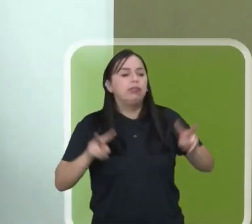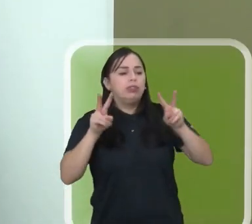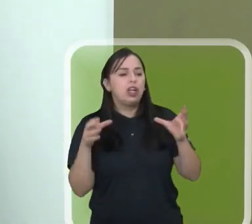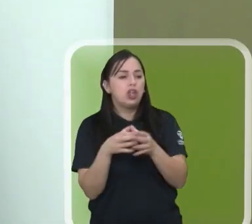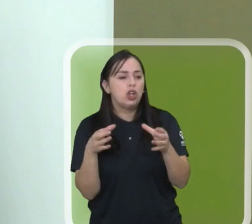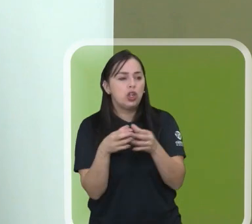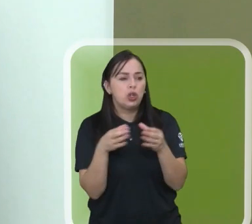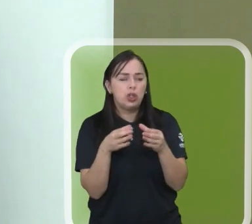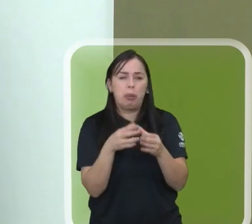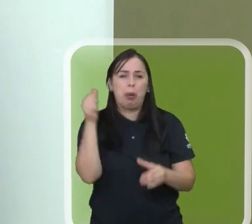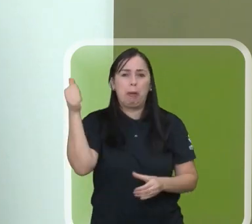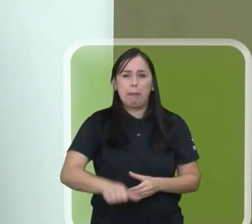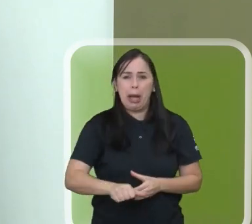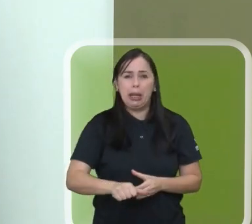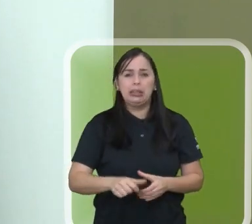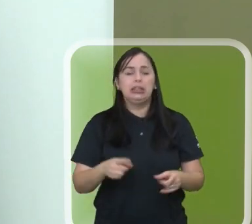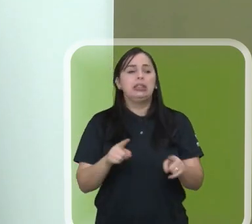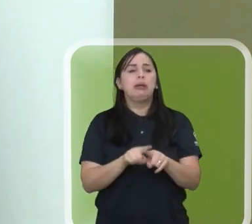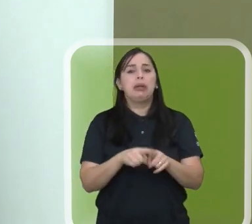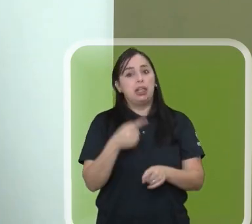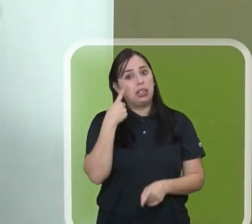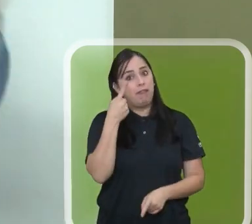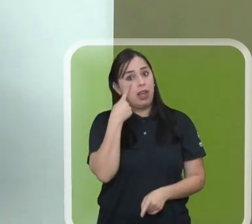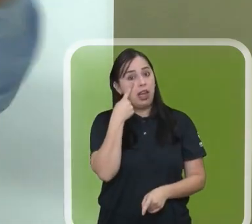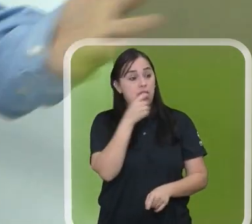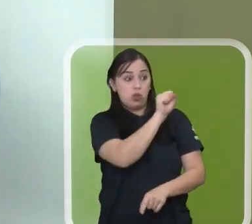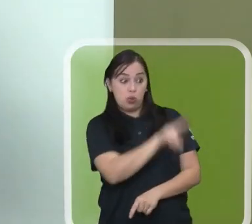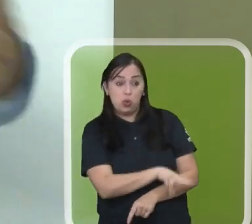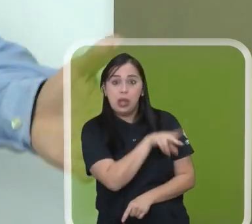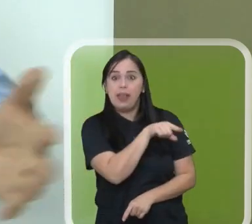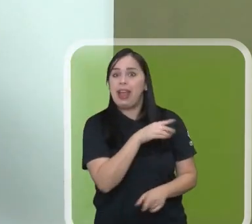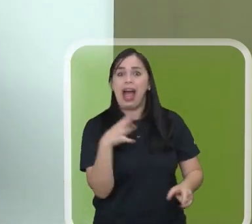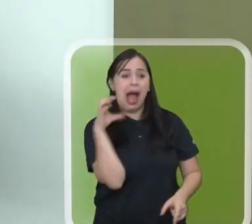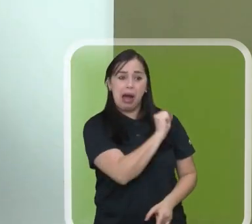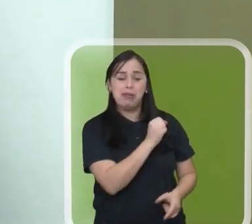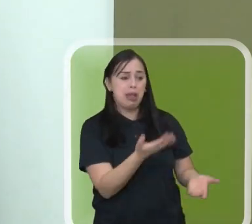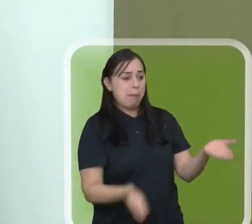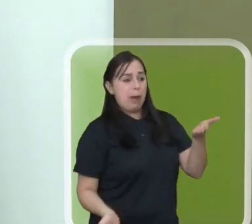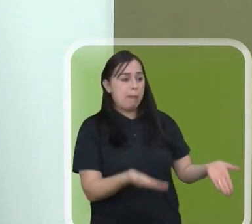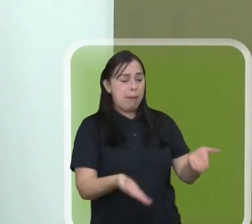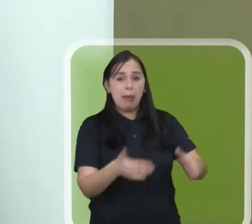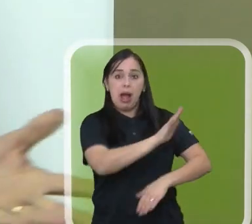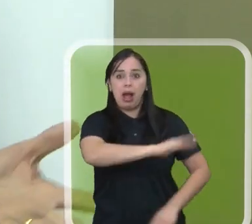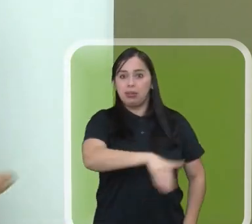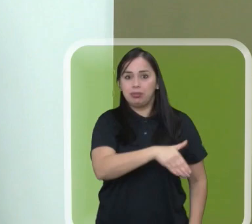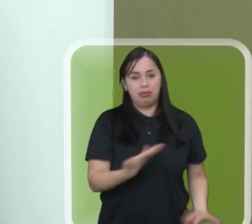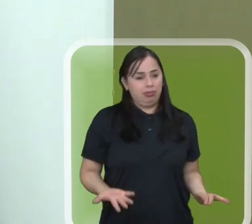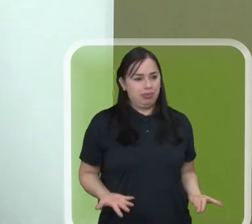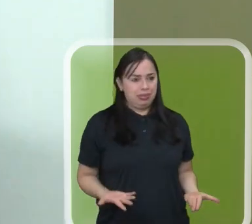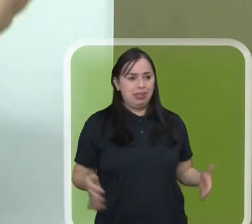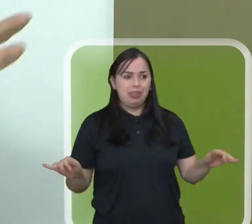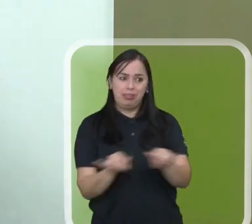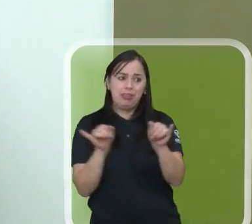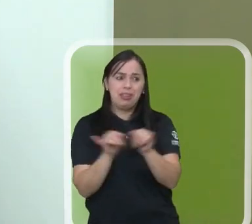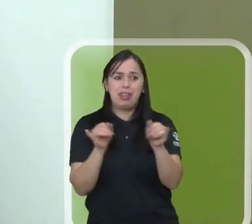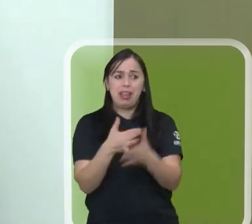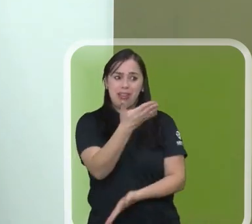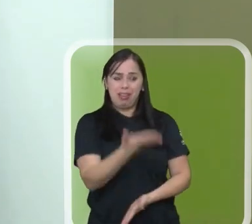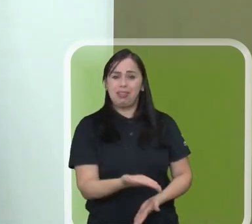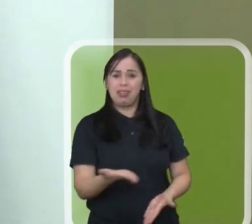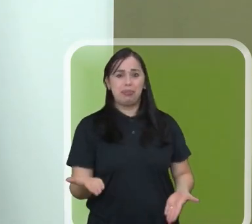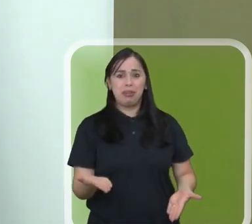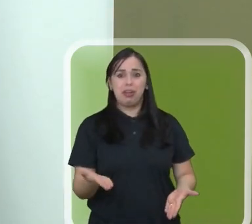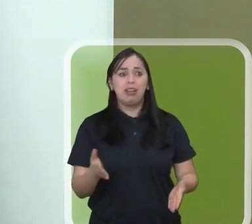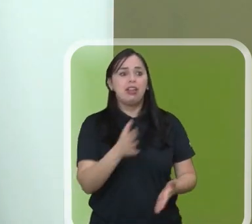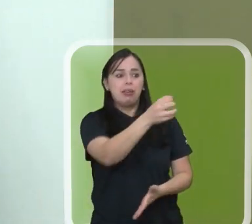outros times, né? Velocista, como você viu ali, o Suzano, jogadores rápidos, lateral e atacantes. Eu não ia fazer bobagem, trazer um treinador de nome, que nem o Guardiola ia resolver esse